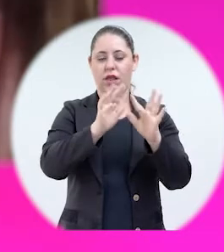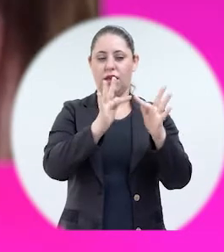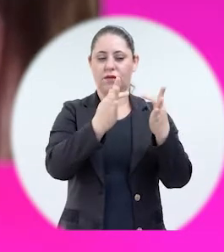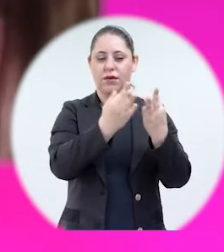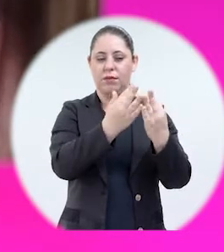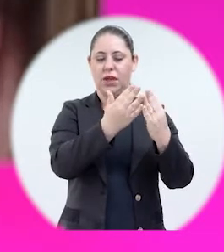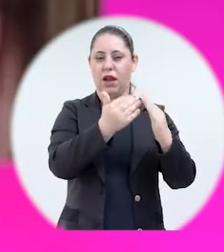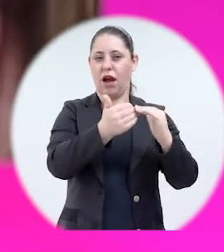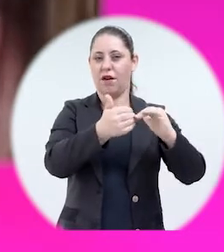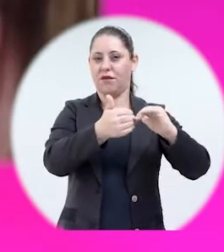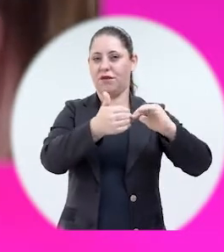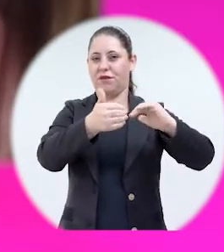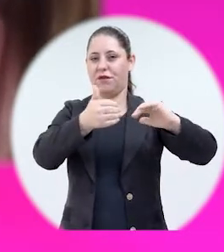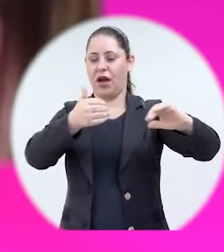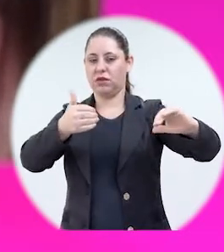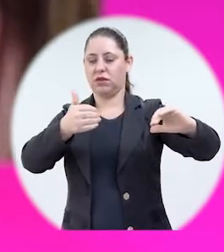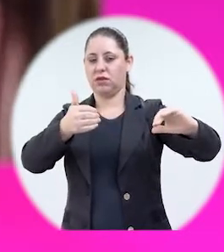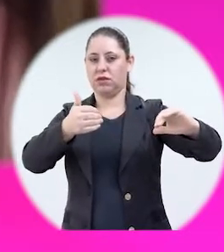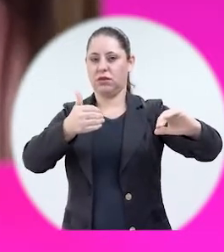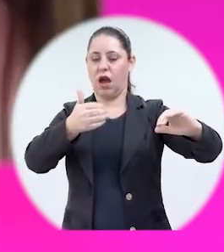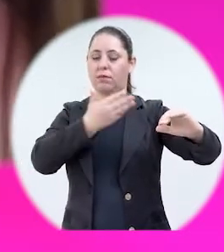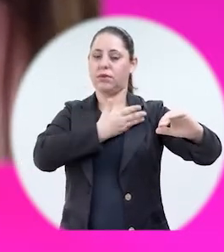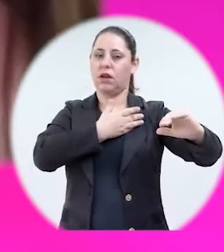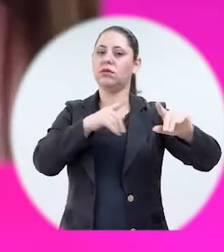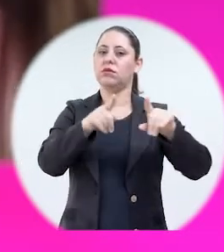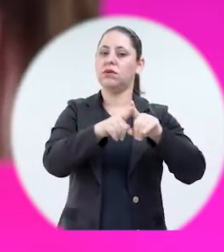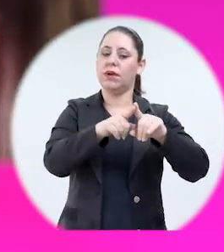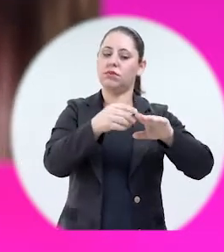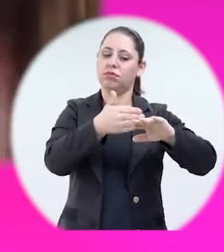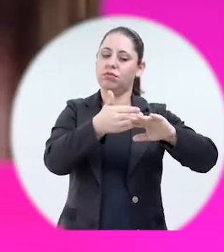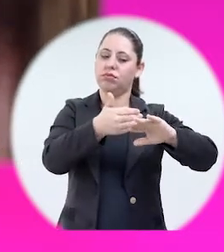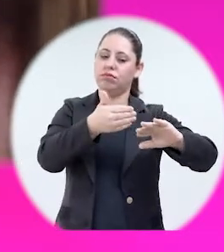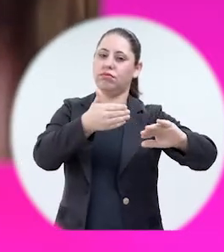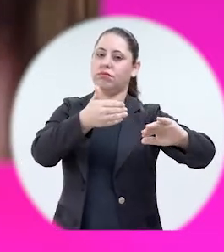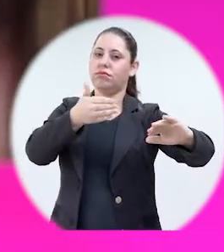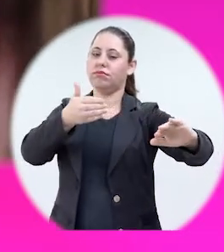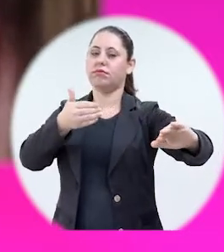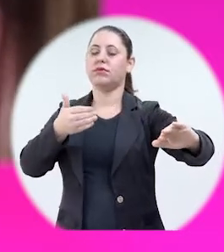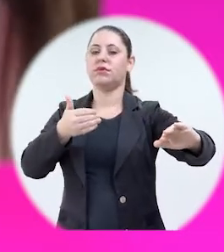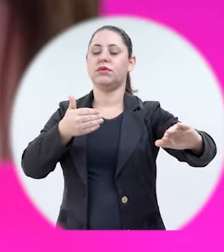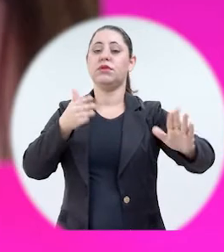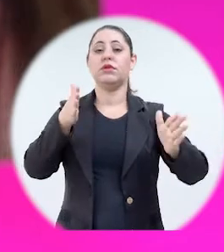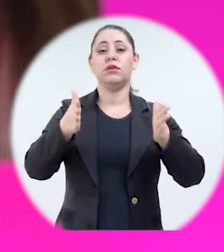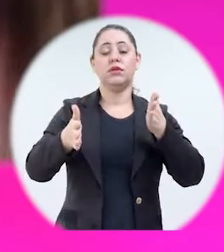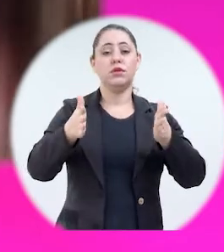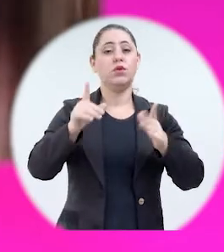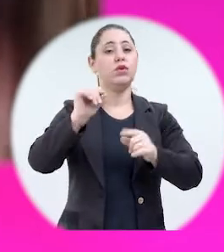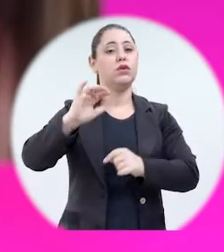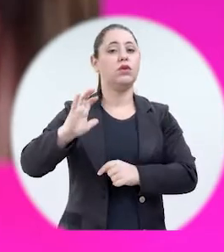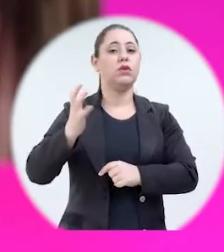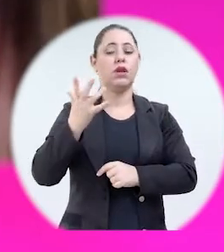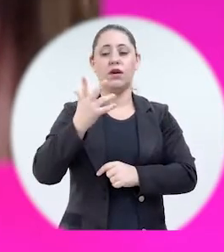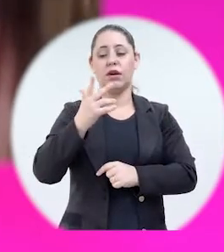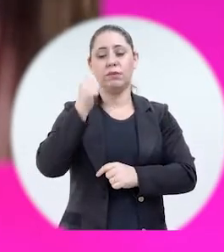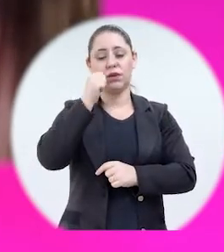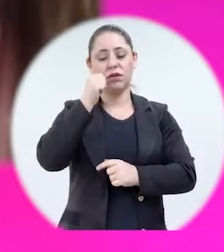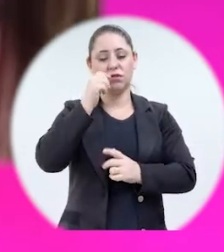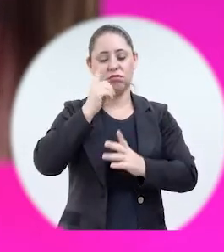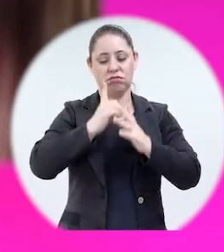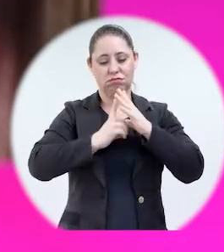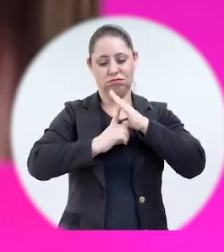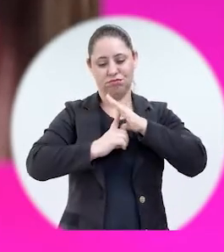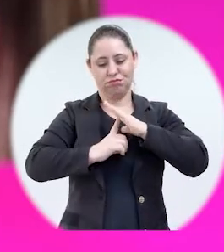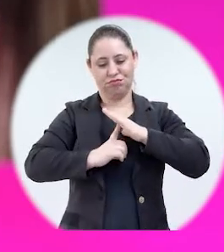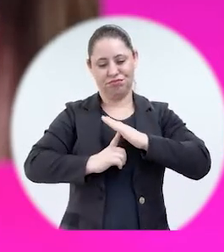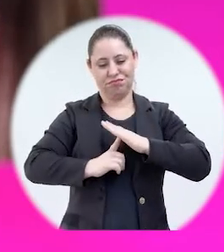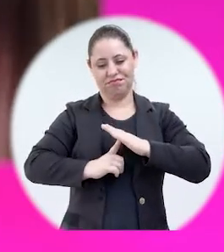dos familiares, de amizades. Então, vai afastando essa mulher. E nisso, vai baixando a